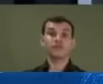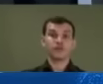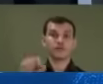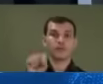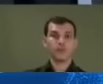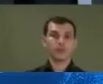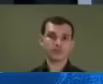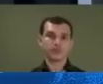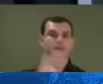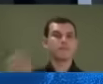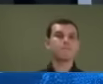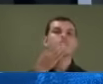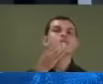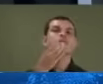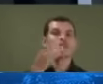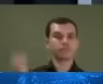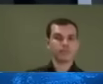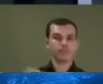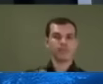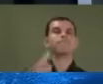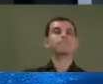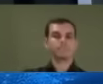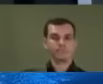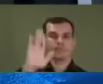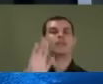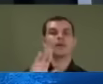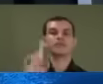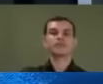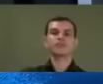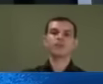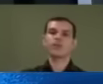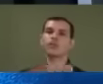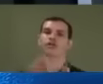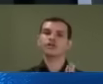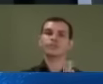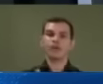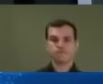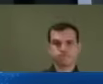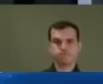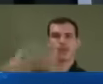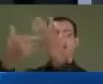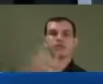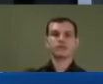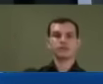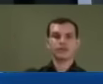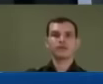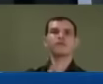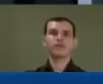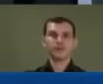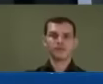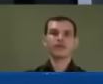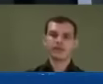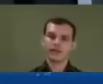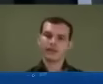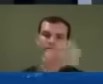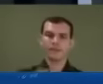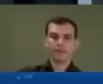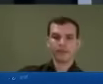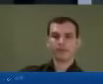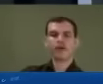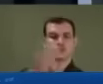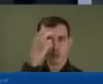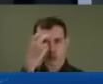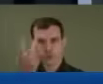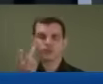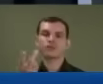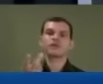28,6 bilhões de obras no âmbito do programa de aceleração do crescimento. Teremos construção de CEUs, de centros integrados de cultura. Há 10